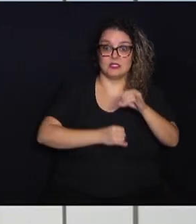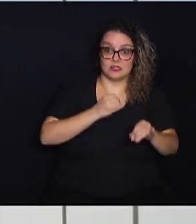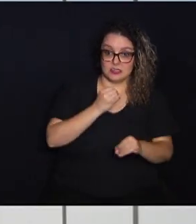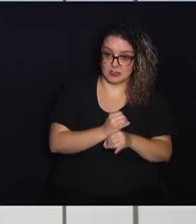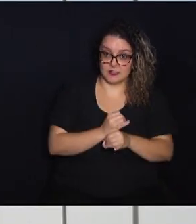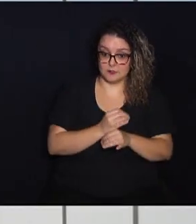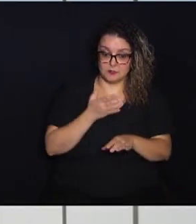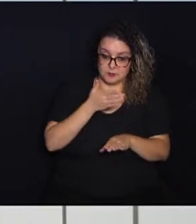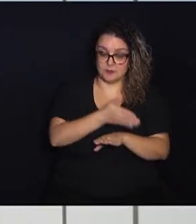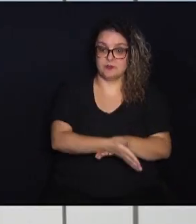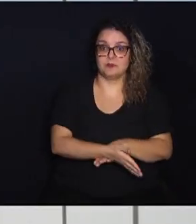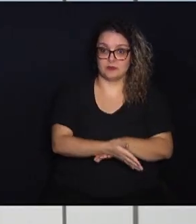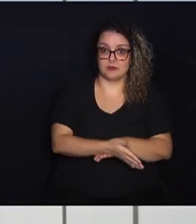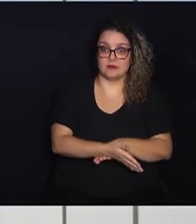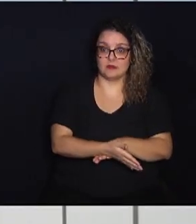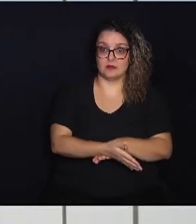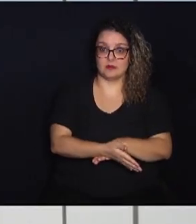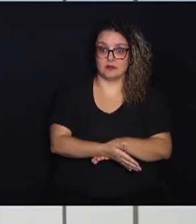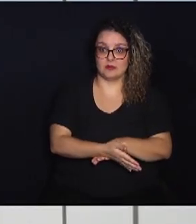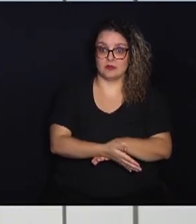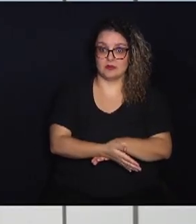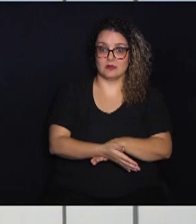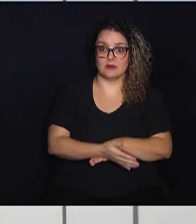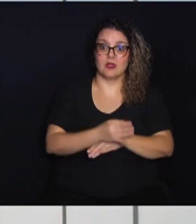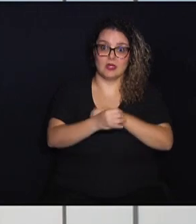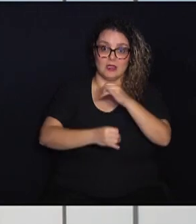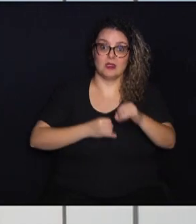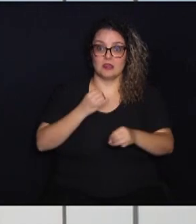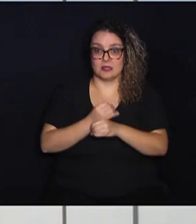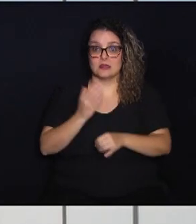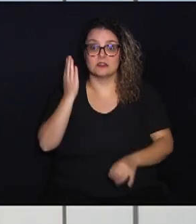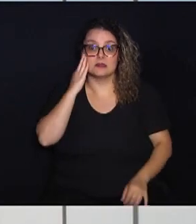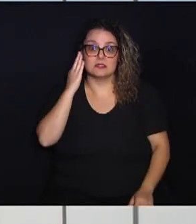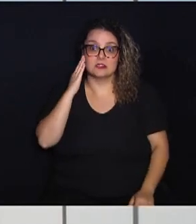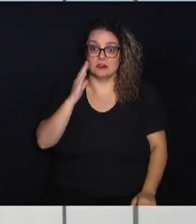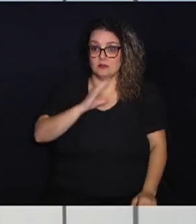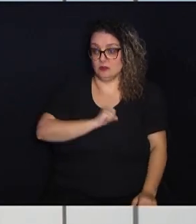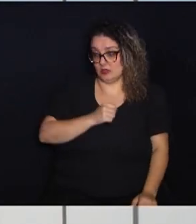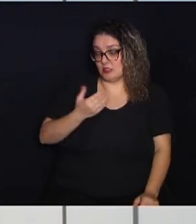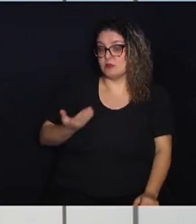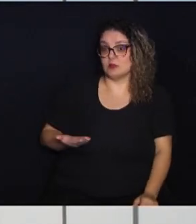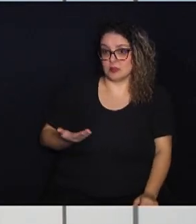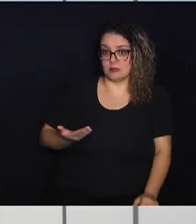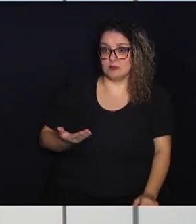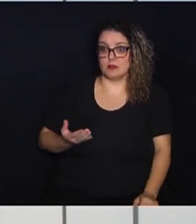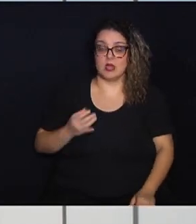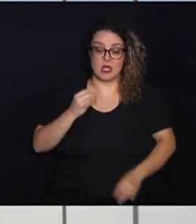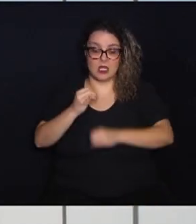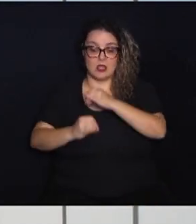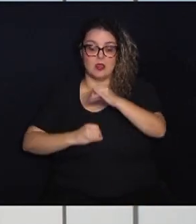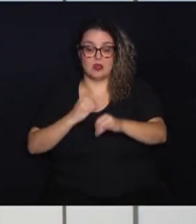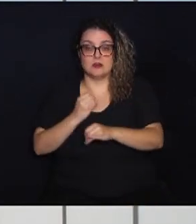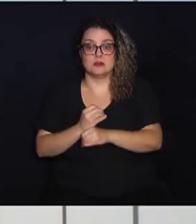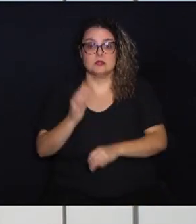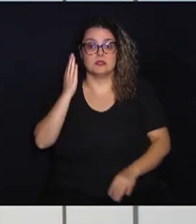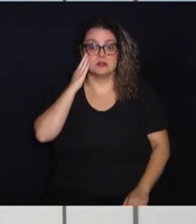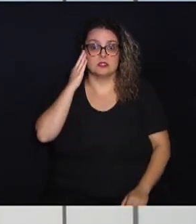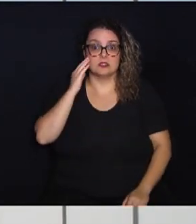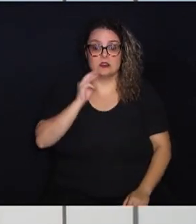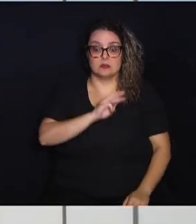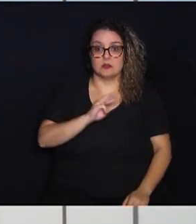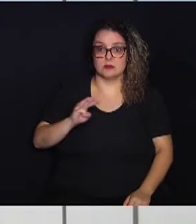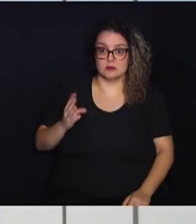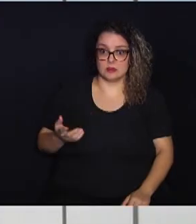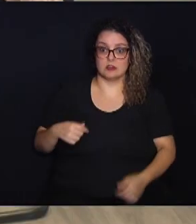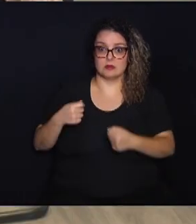na internet, a internet sabe o que você gosta. Né? A internet sabe quais são os sites que você vai procurar.